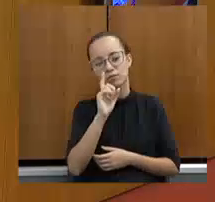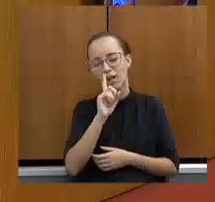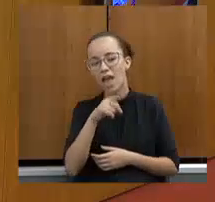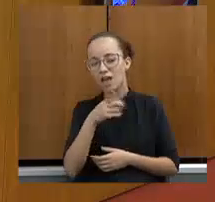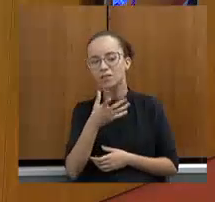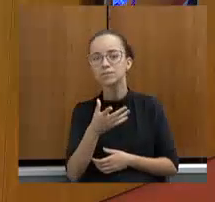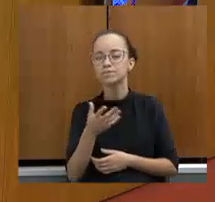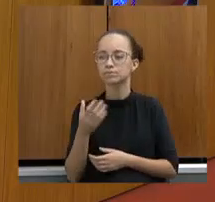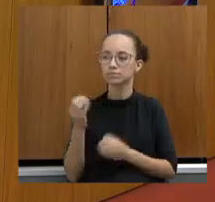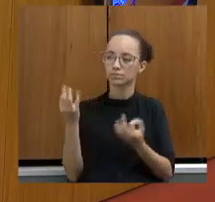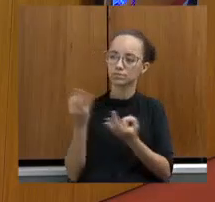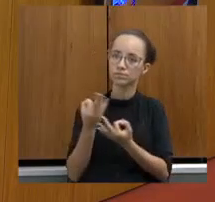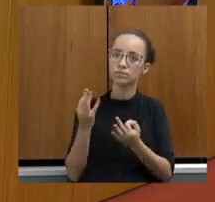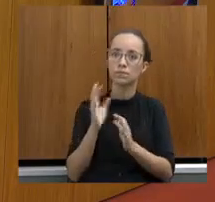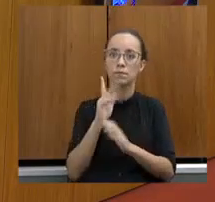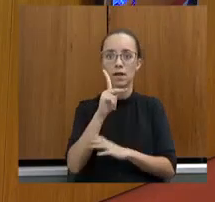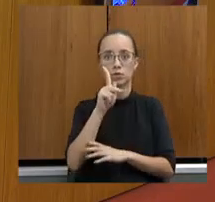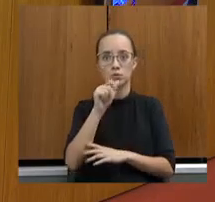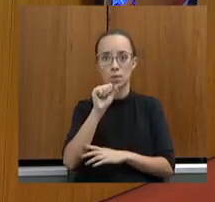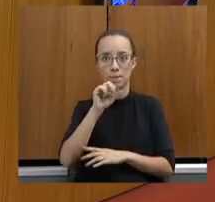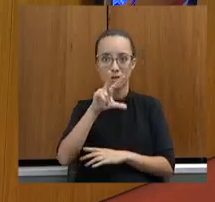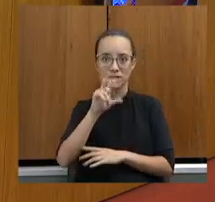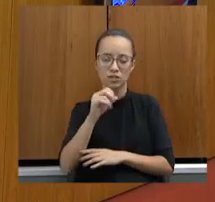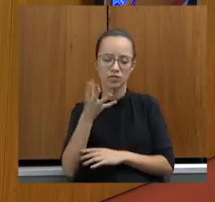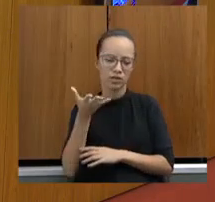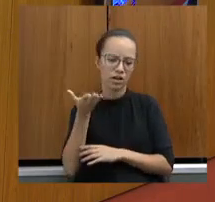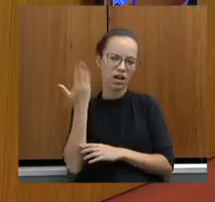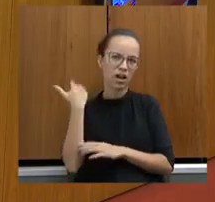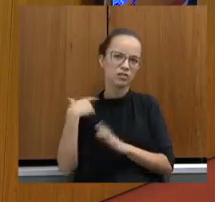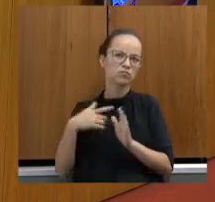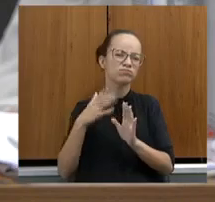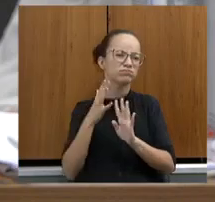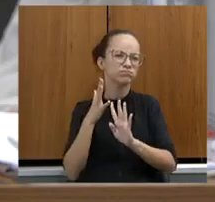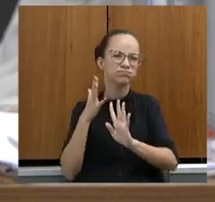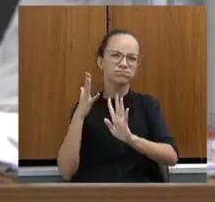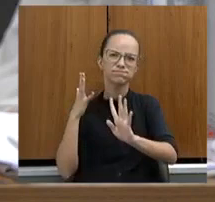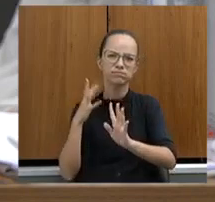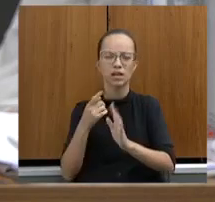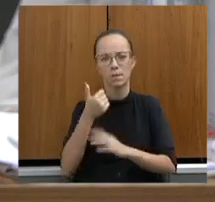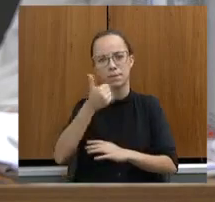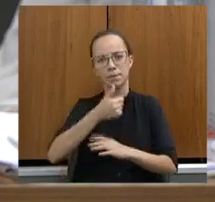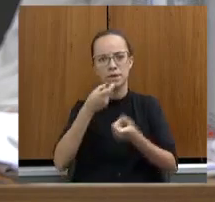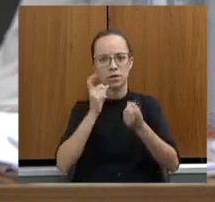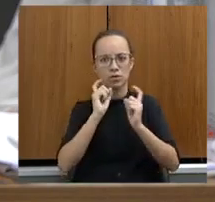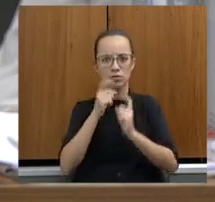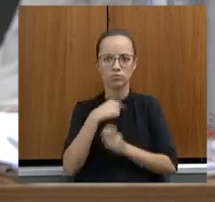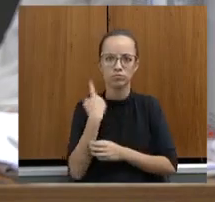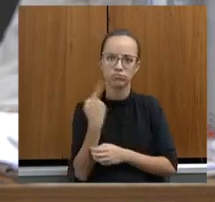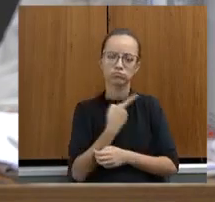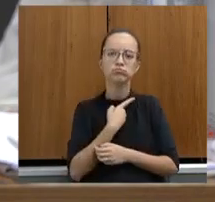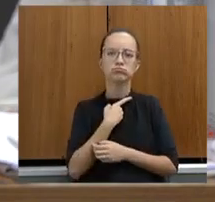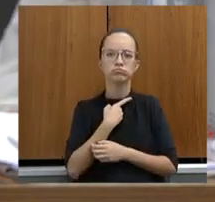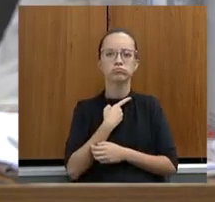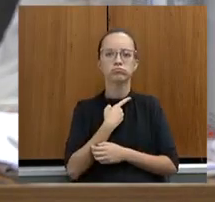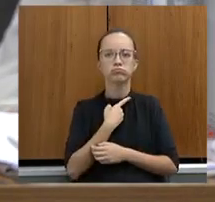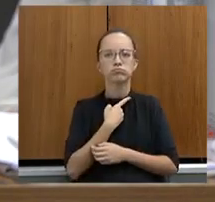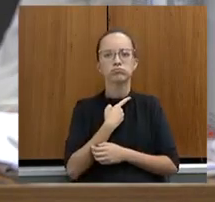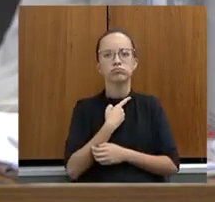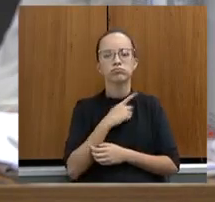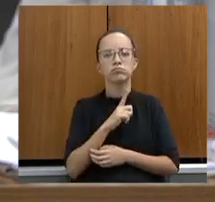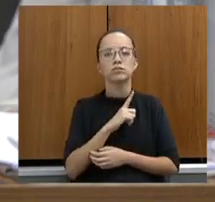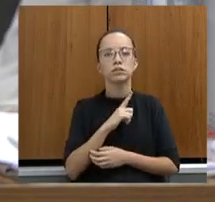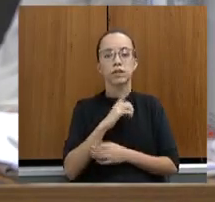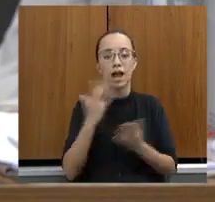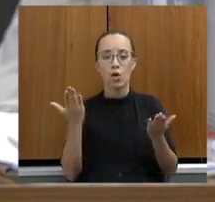nesse sentido mas o passivo era enorme quando da primeira audiência pública que nós fizemos e isso né É já